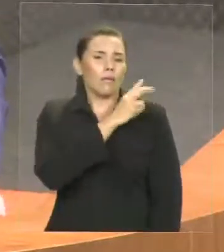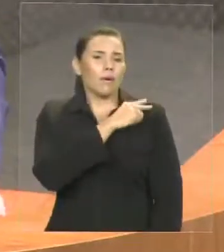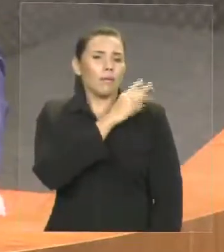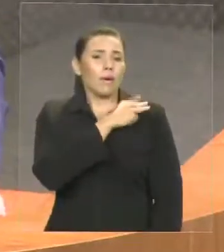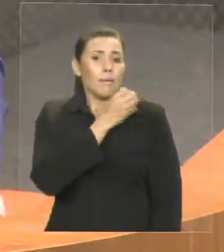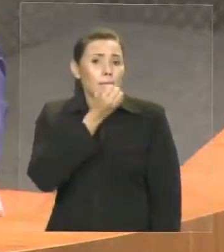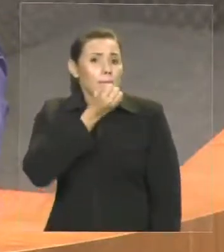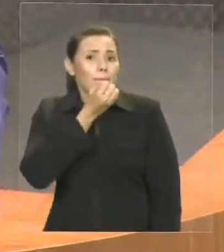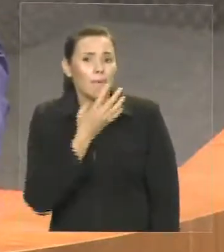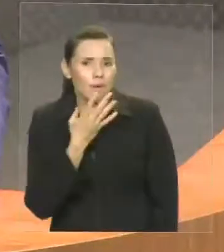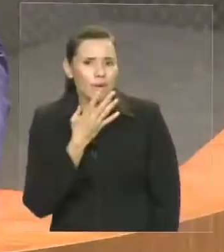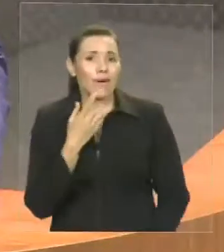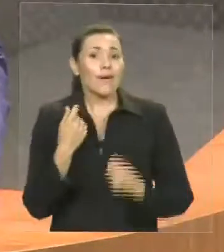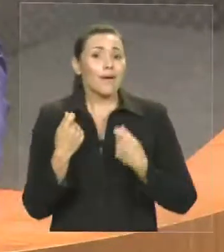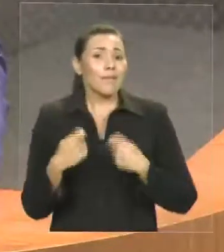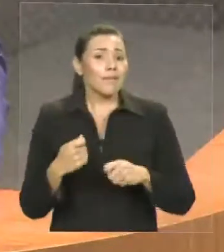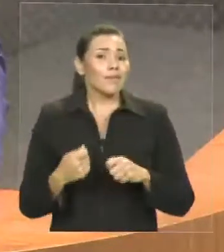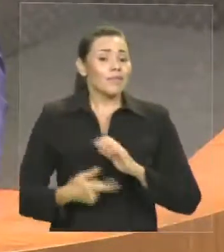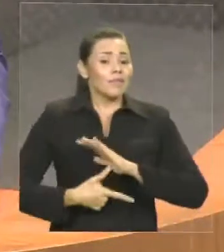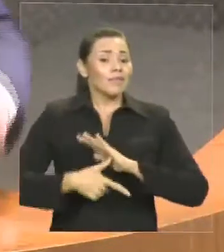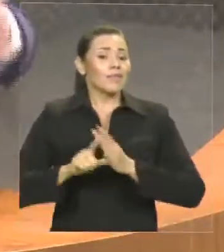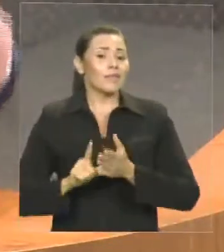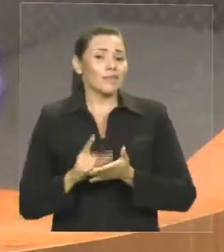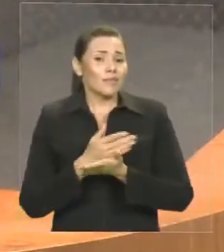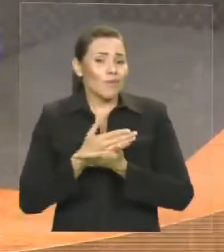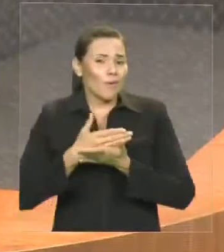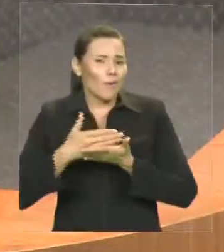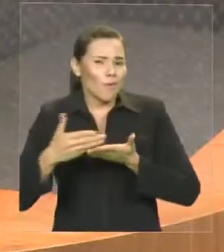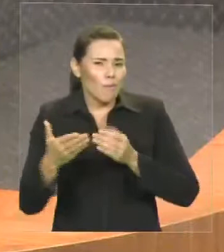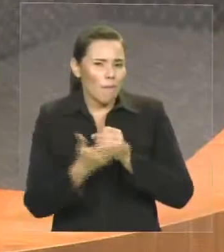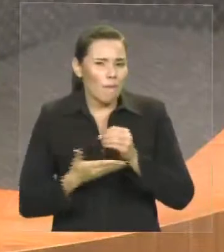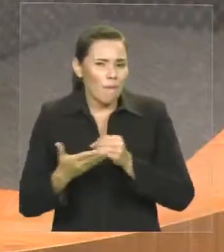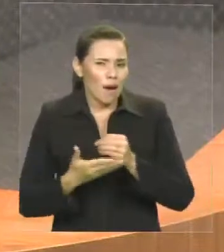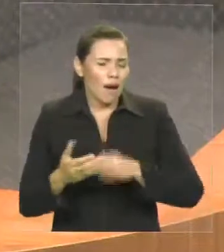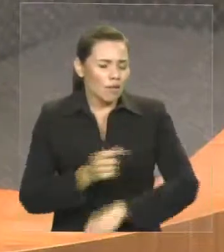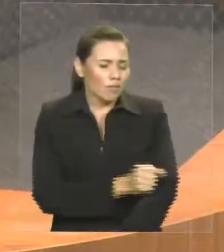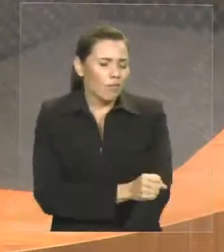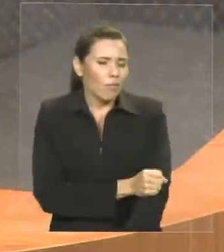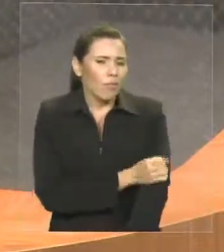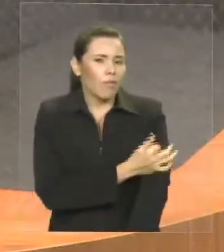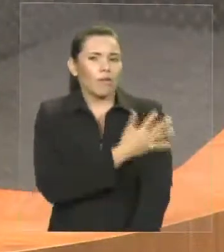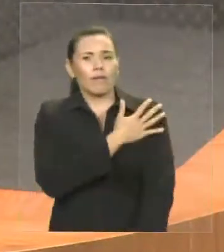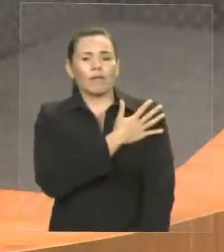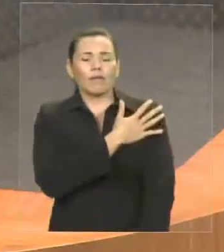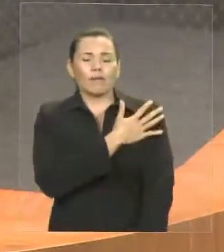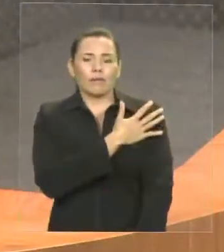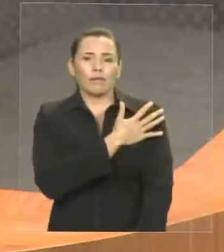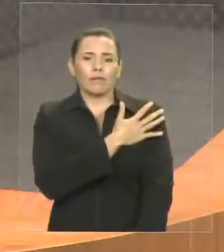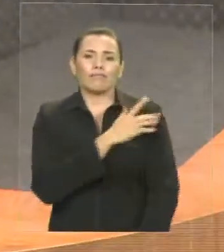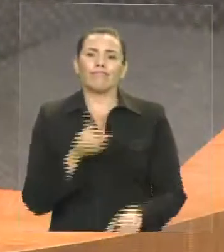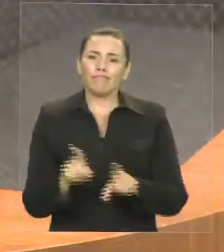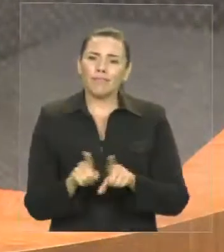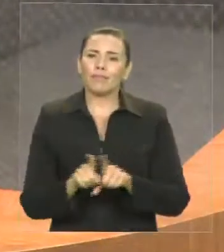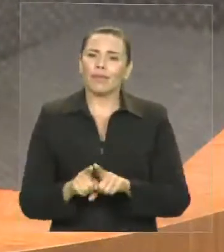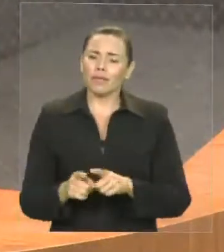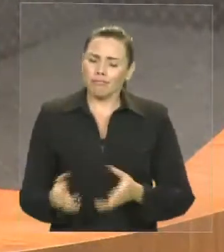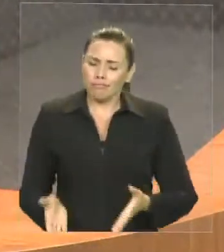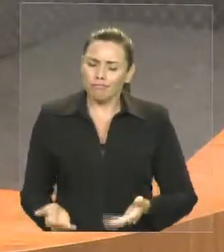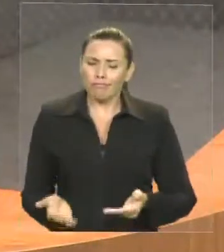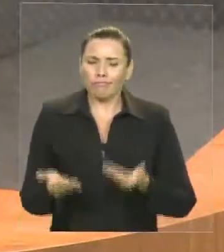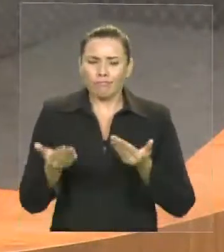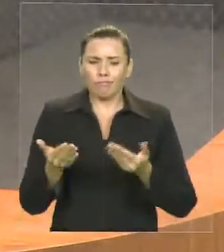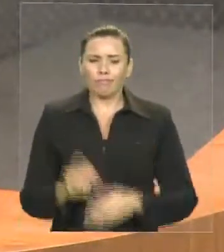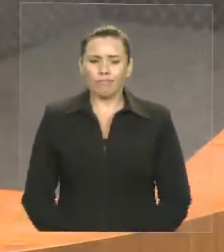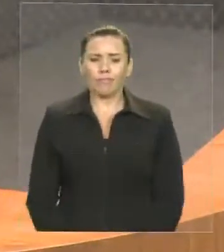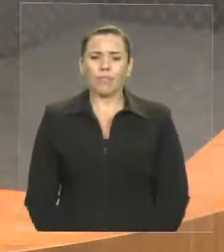na contramão da história e sacrifica os já tão sacrificados financeiramente municípios